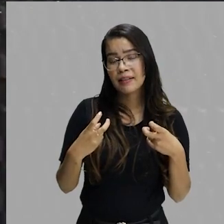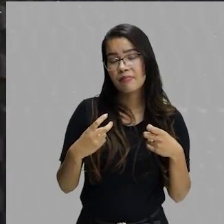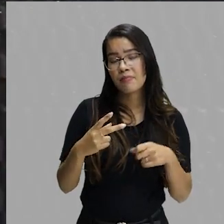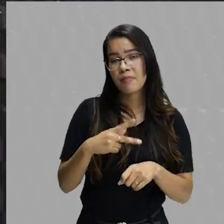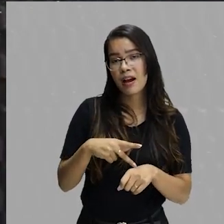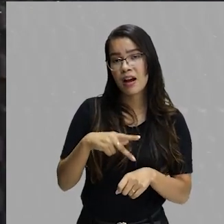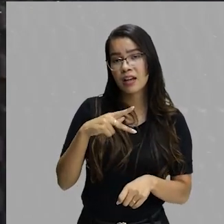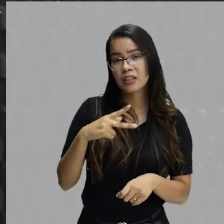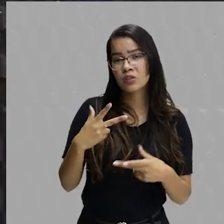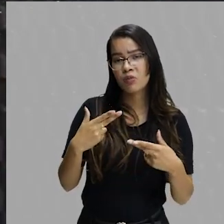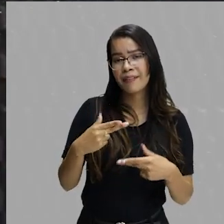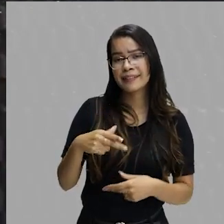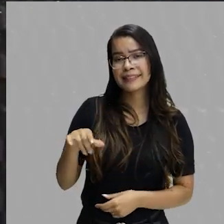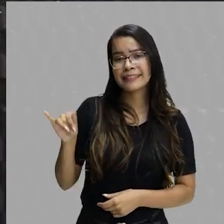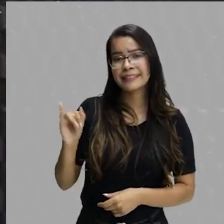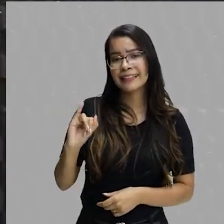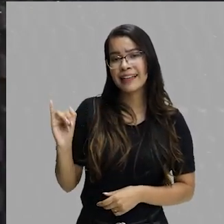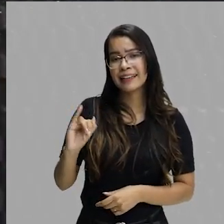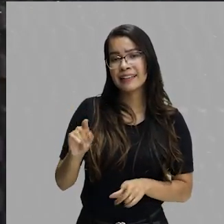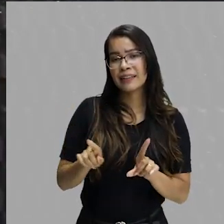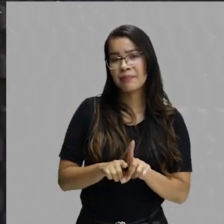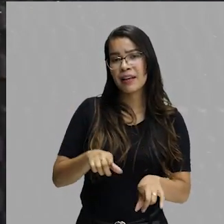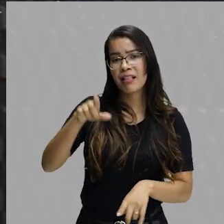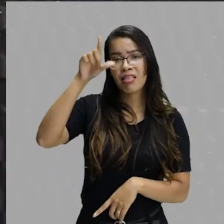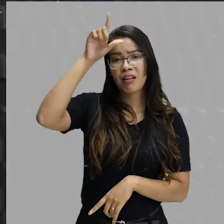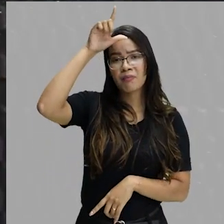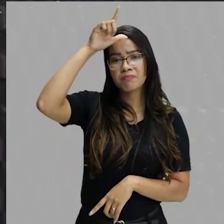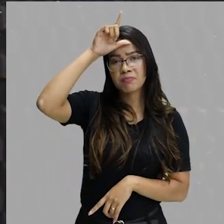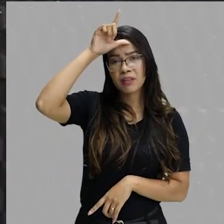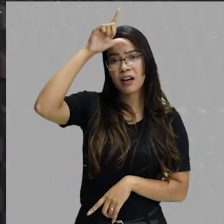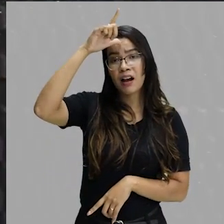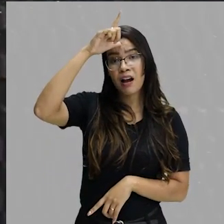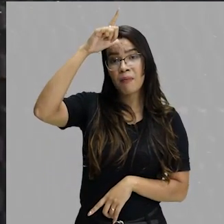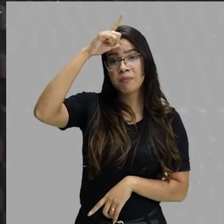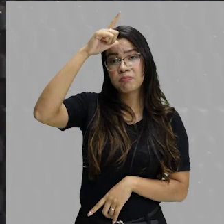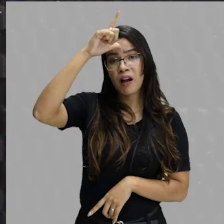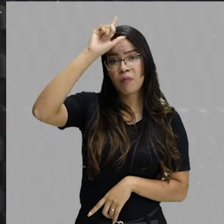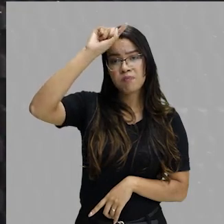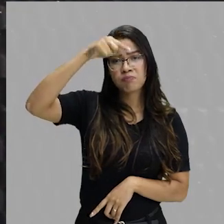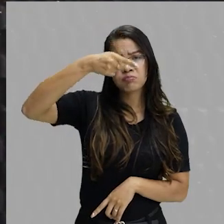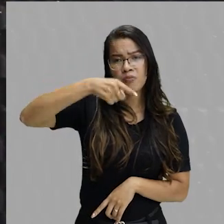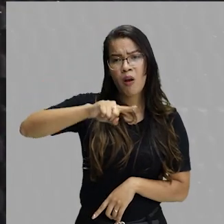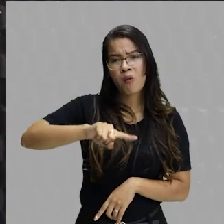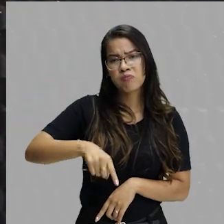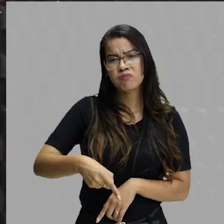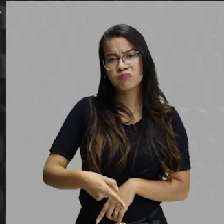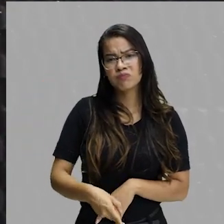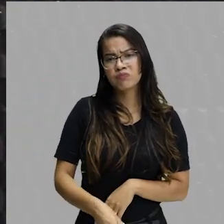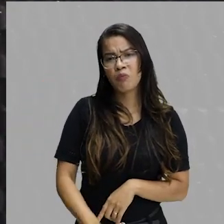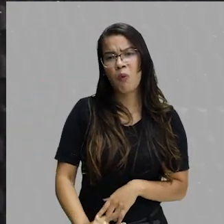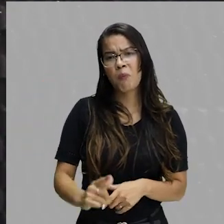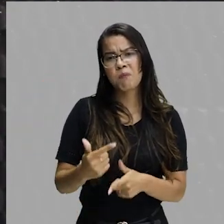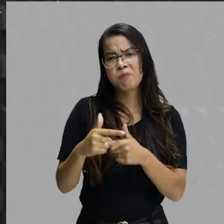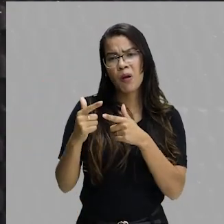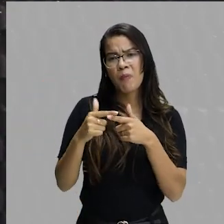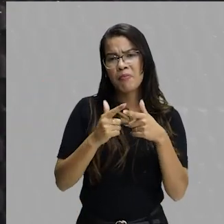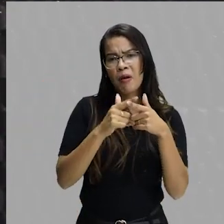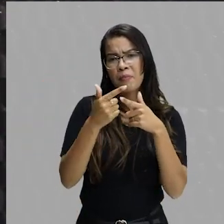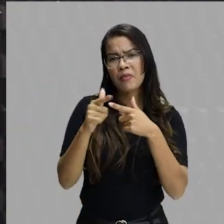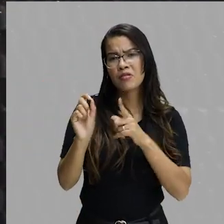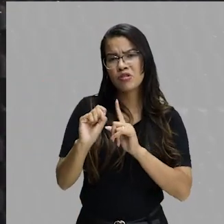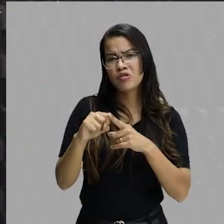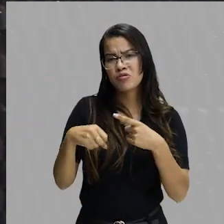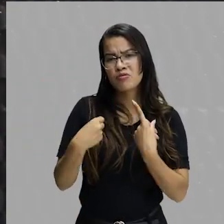Alemanha mergulharam em uma profunda crise socioeconômica. Uma profunda crise socioeconômica no pós-Primeira Guerra